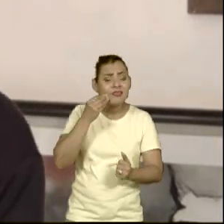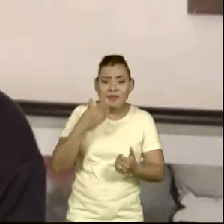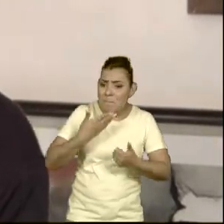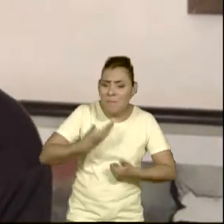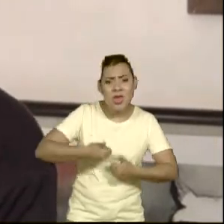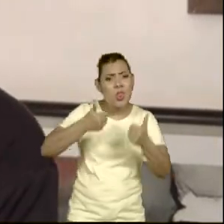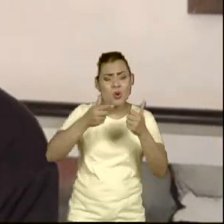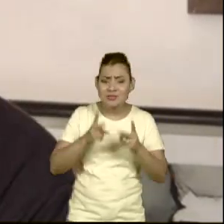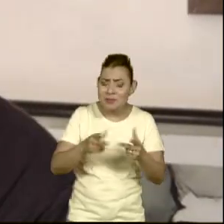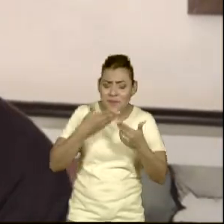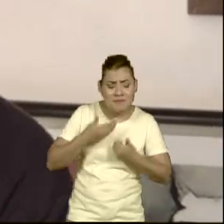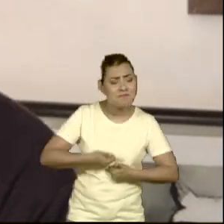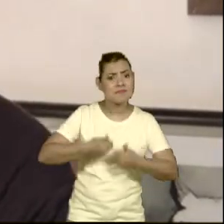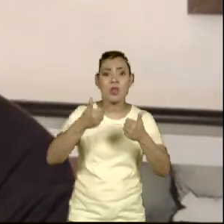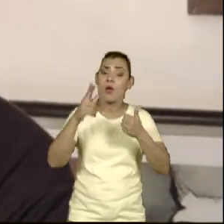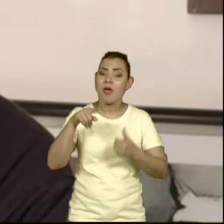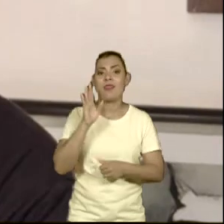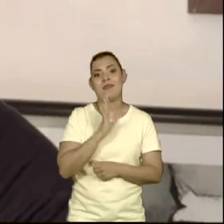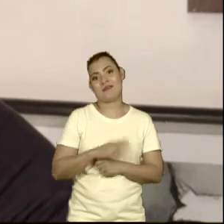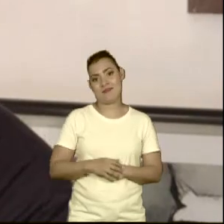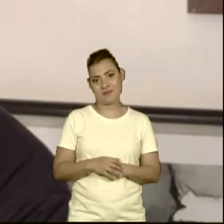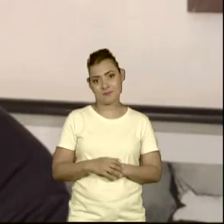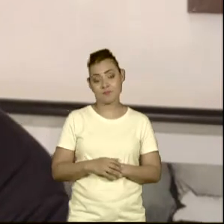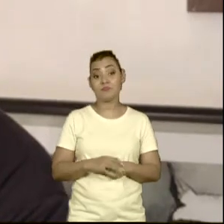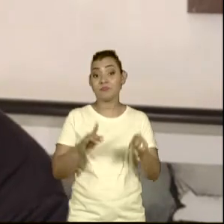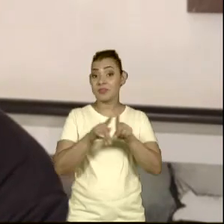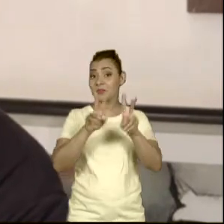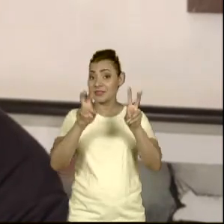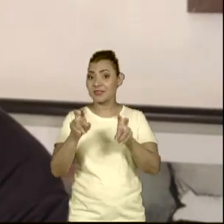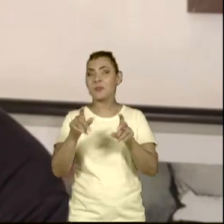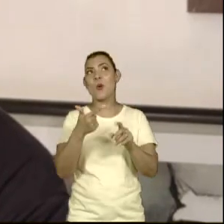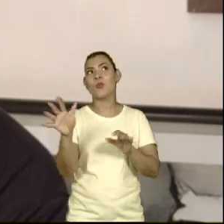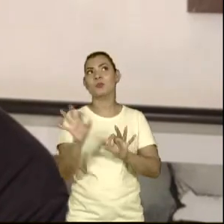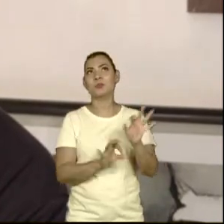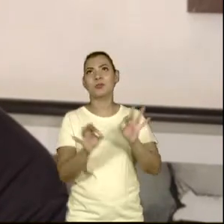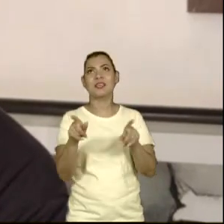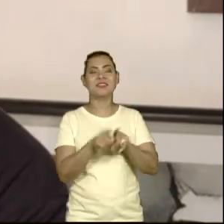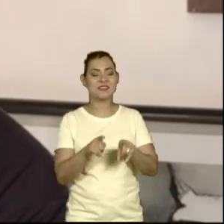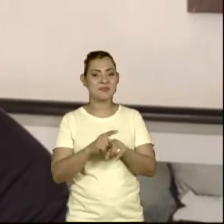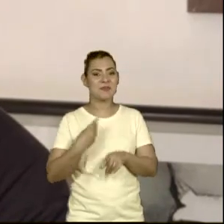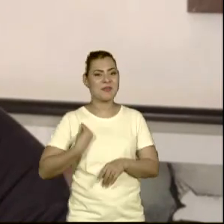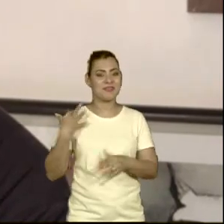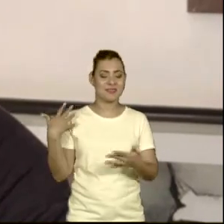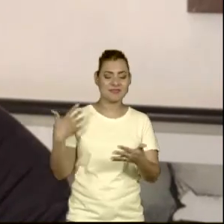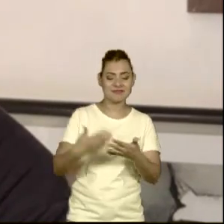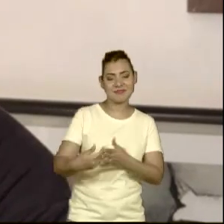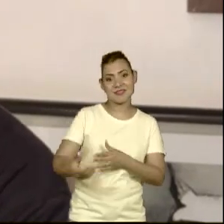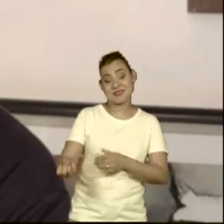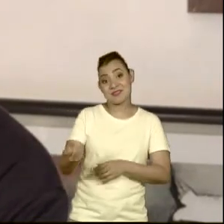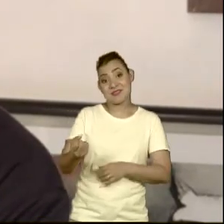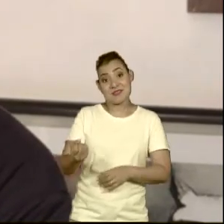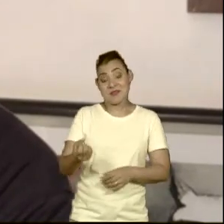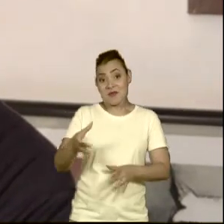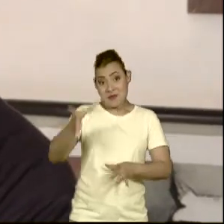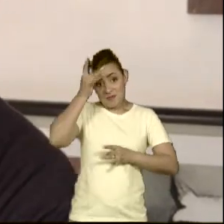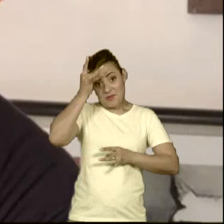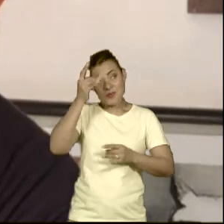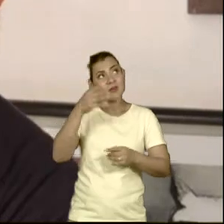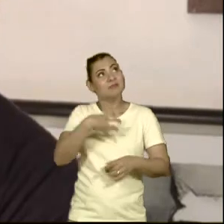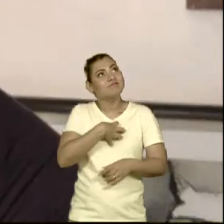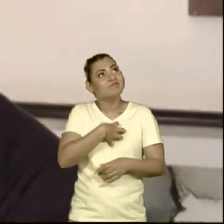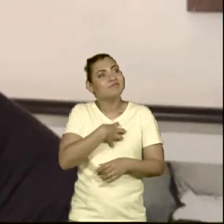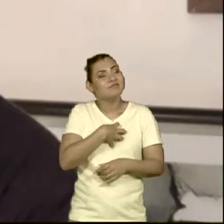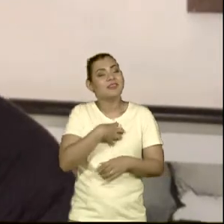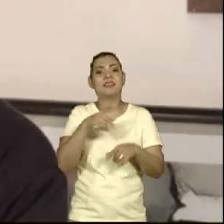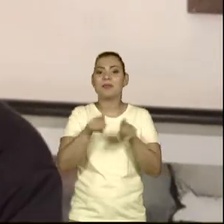melhor, é sempre mais legal. E vale a pena falar de mais um projeto que eu tive na vida que me marcou muito, que foi um presente também,